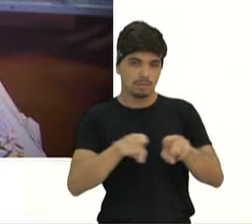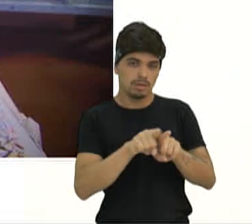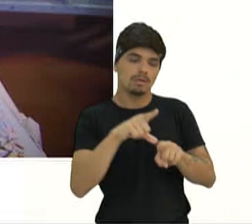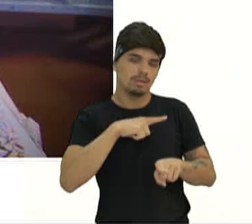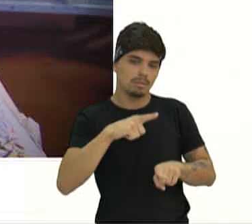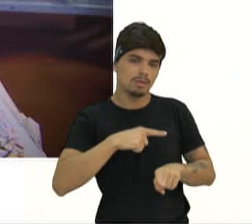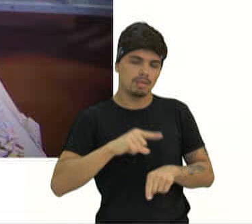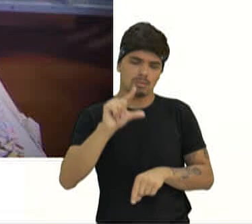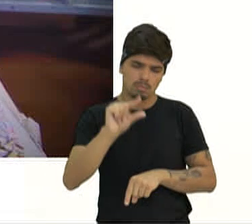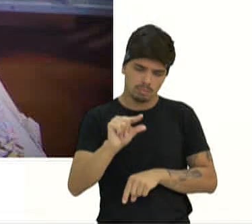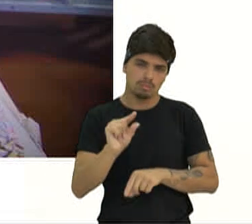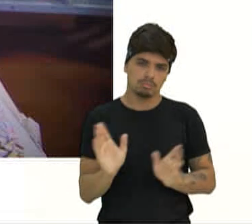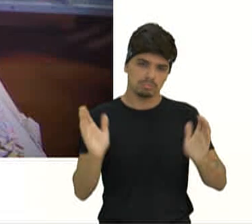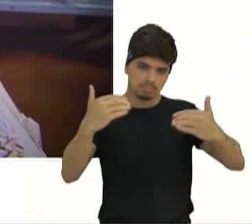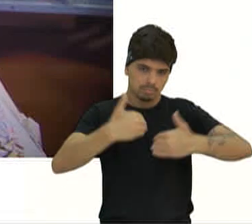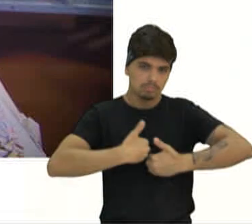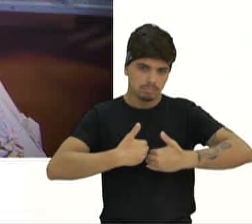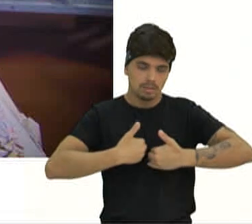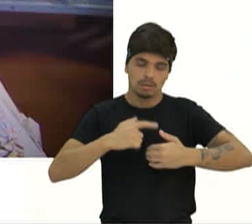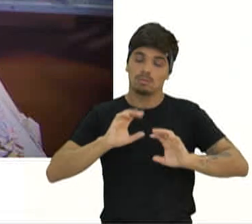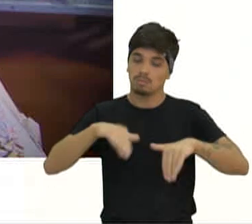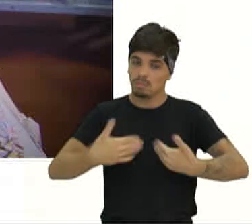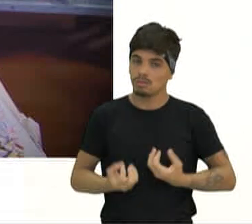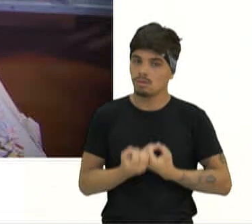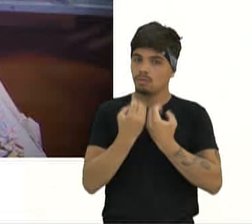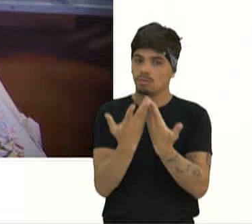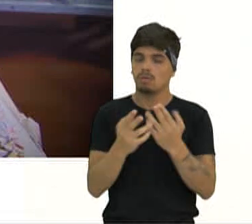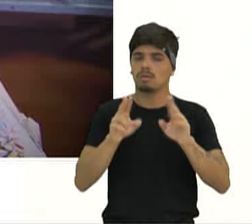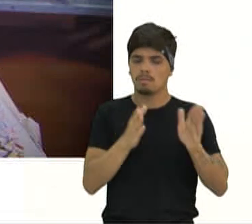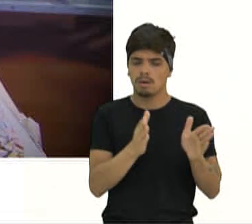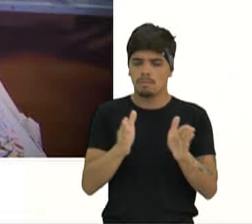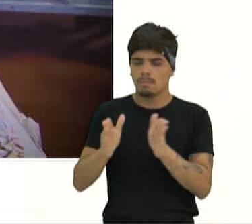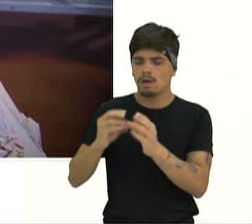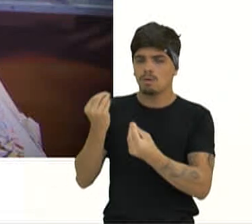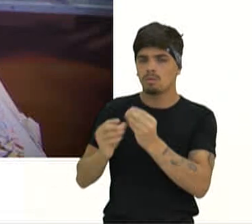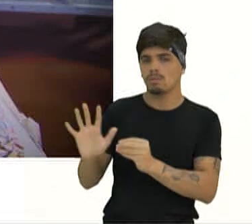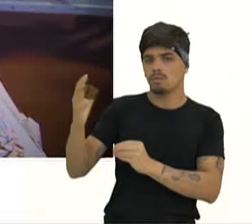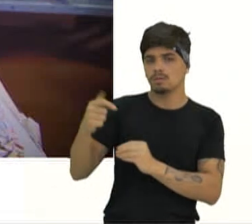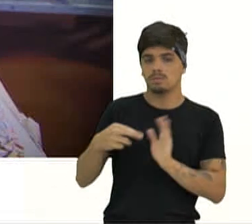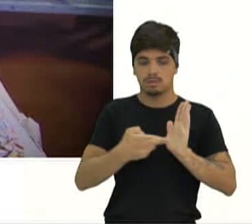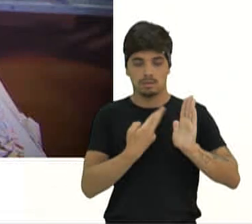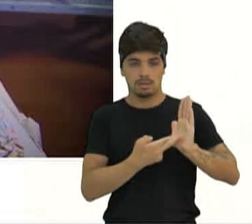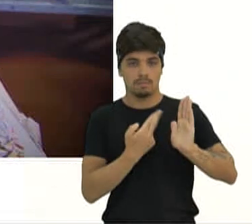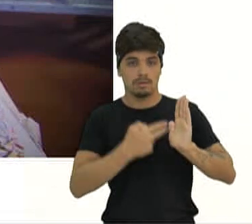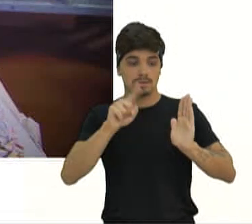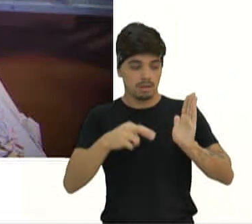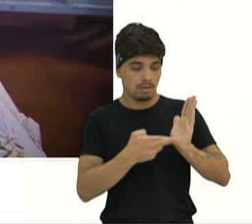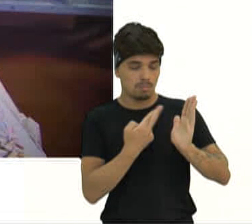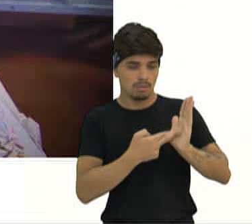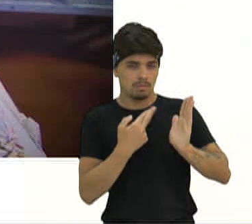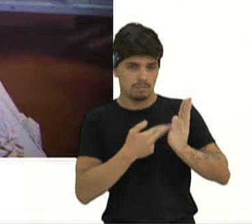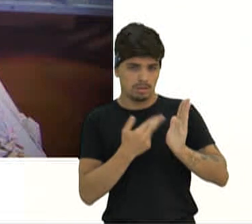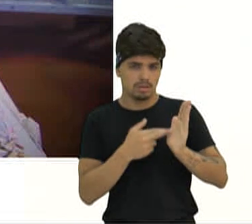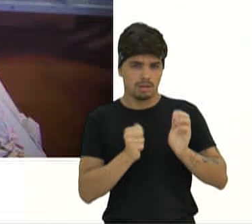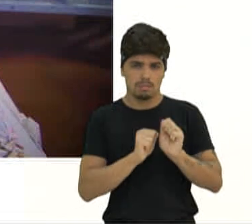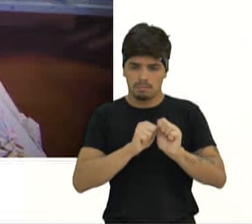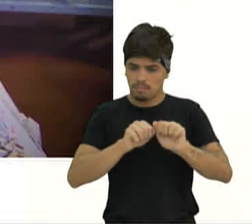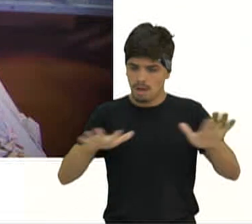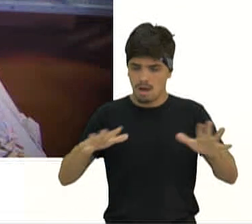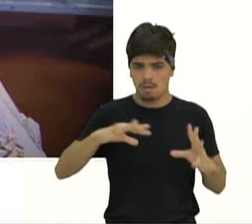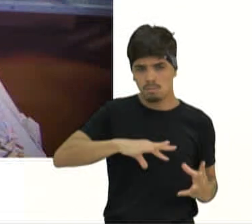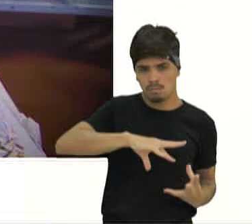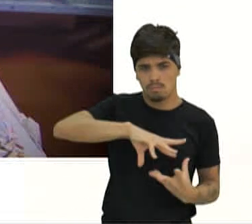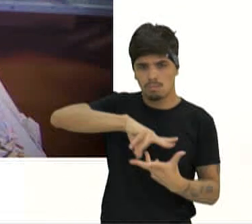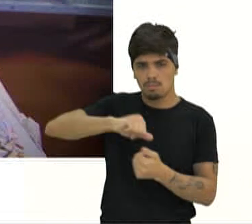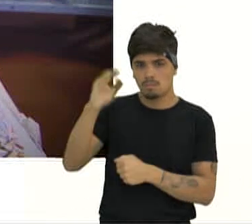eu tenho um grau leve de autismo né então eu conto todo esse processo Como que aconteceu aqui nessa revista é uma revista que percute repercutiu no